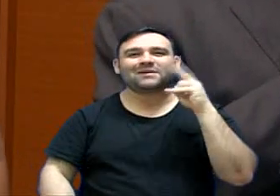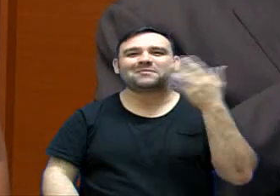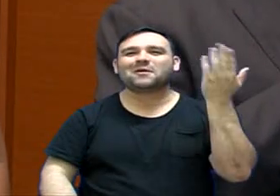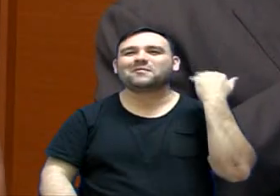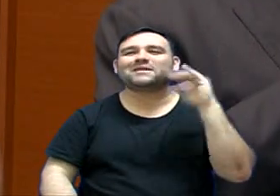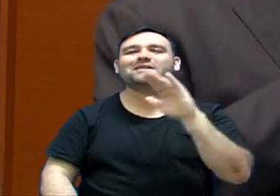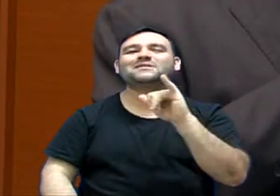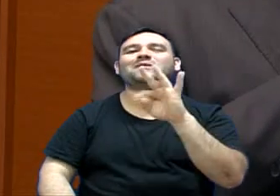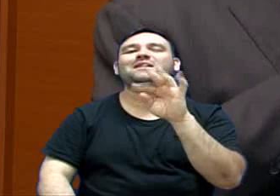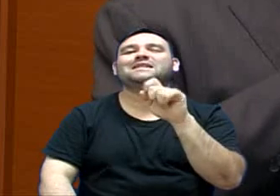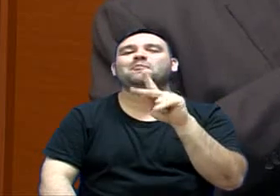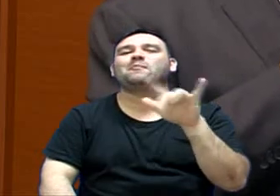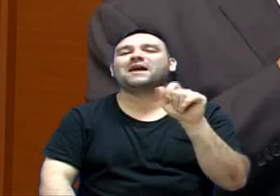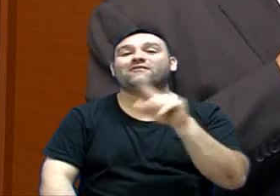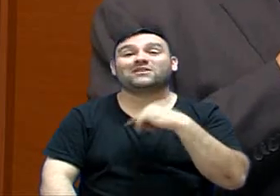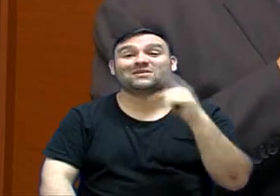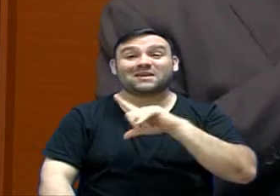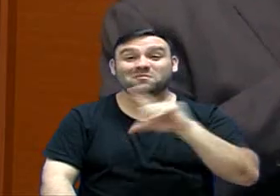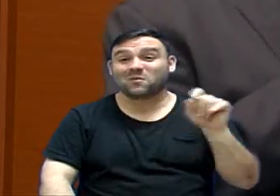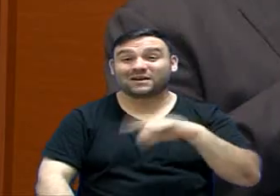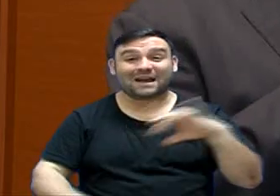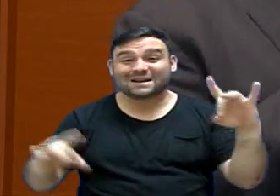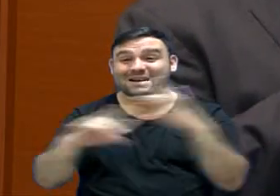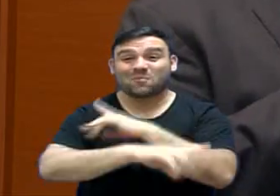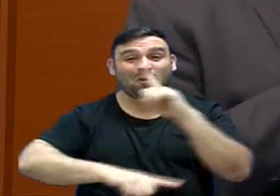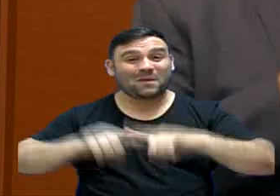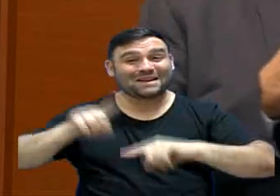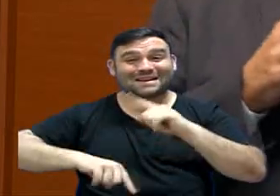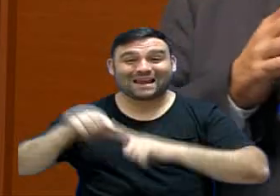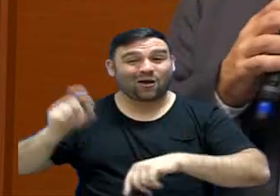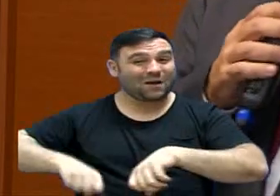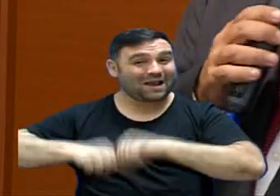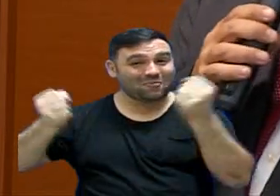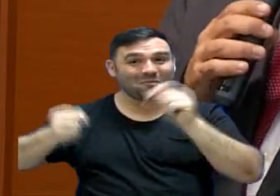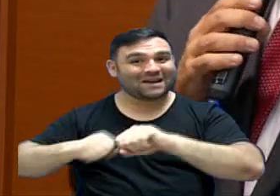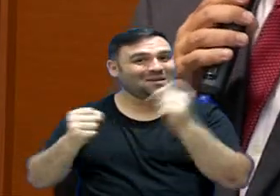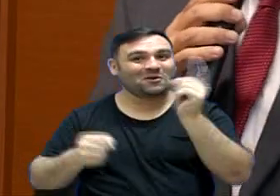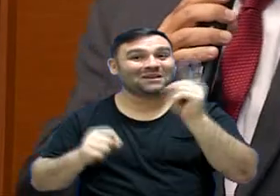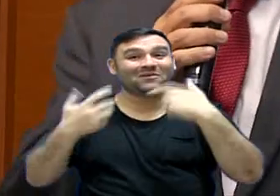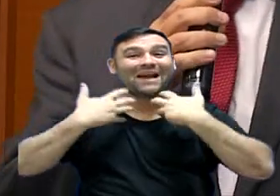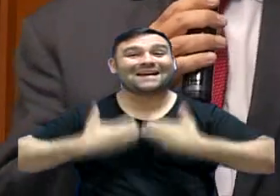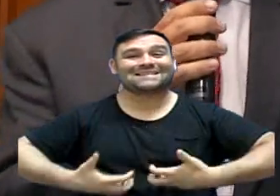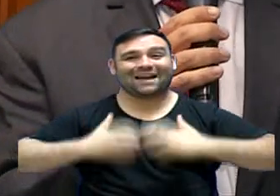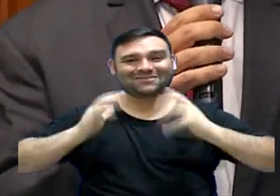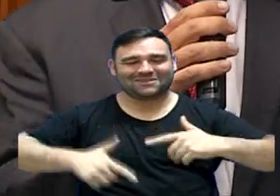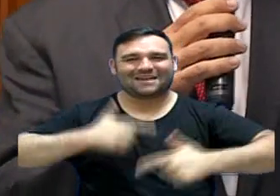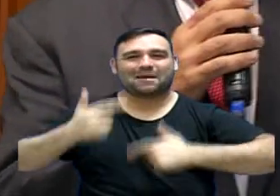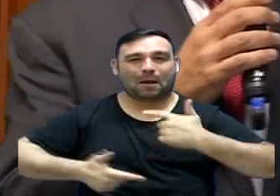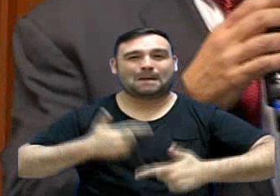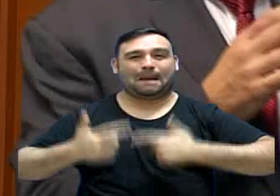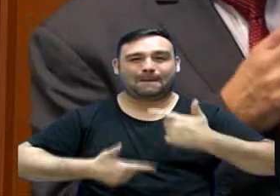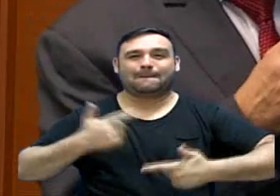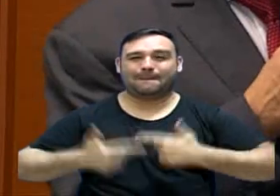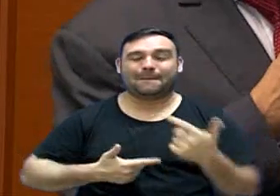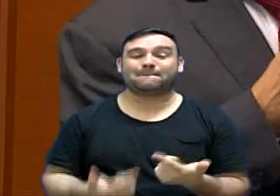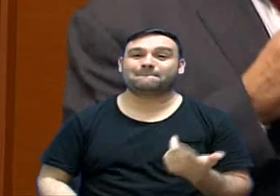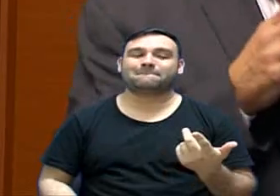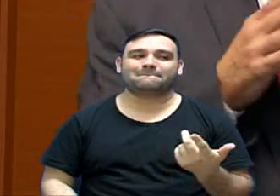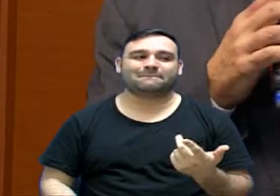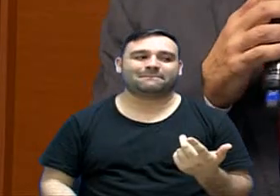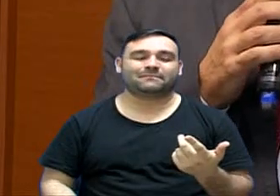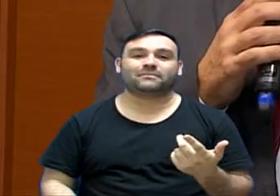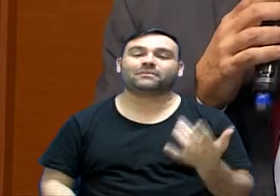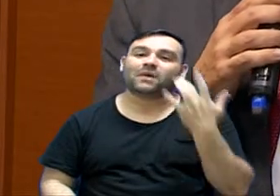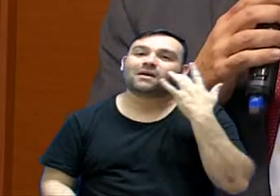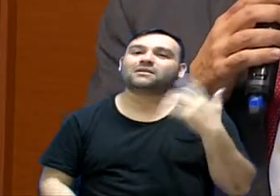de Itapeva. A gente queria ir embora, falou assim, acabou o equipamento, quebrou, né? Mas não quebrou, porque já estava muito cansado. Obrigado, Hélio. Eu